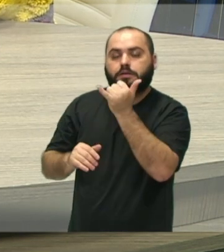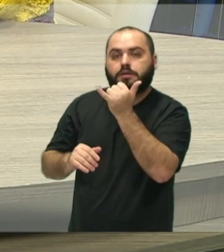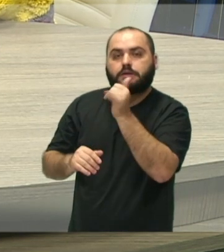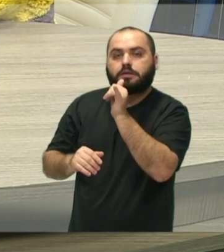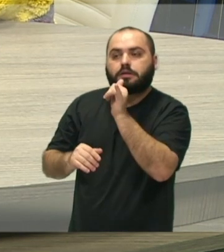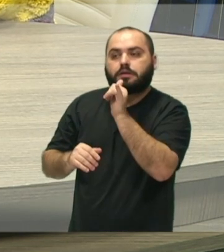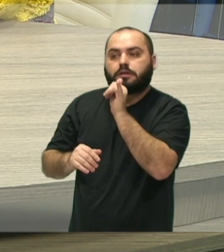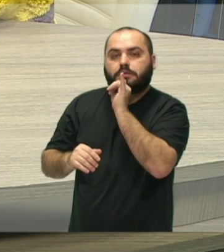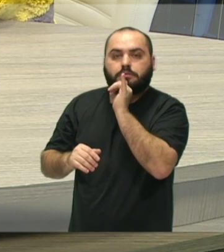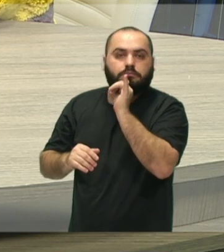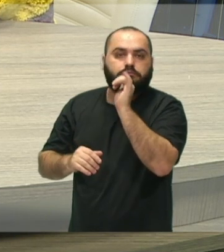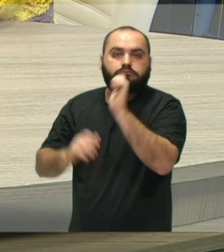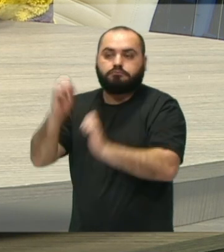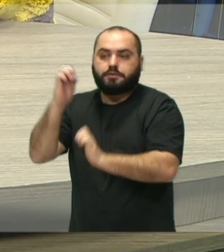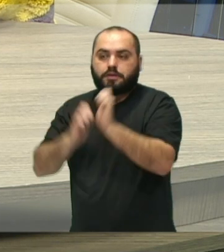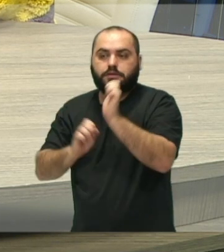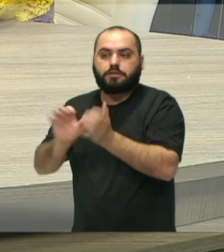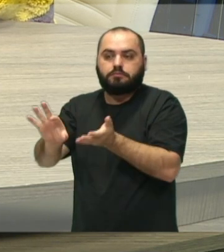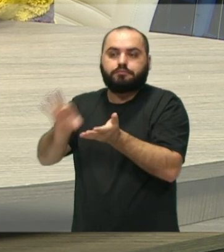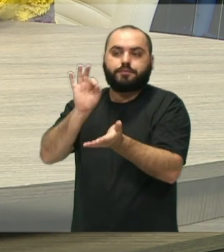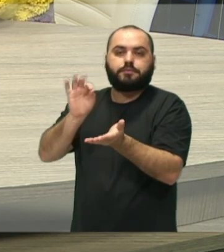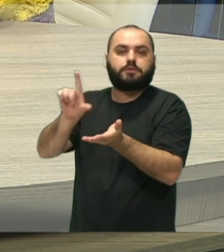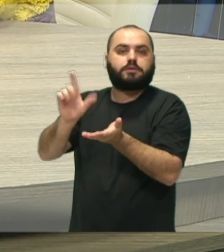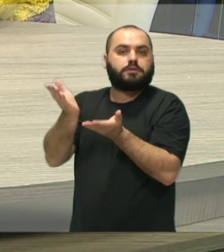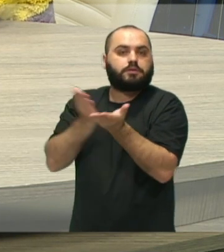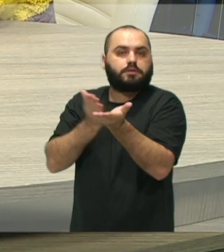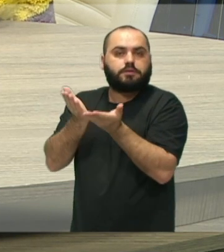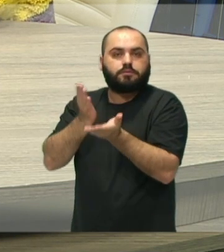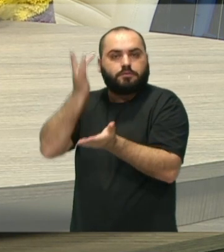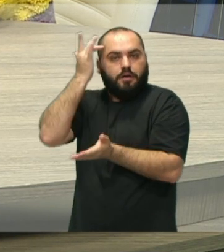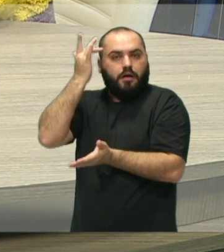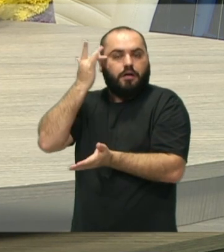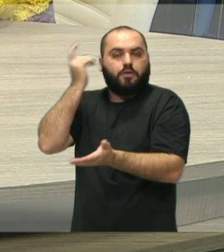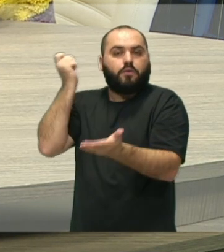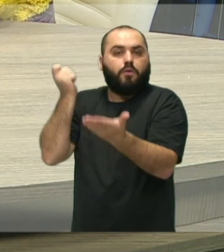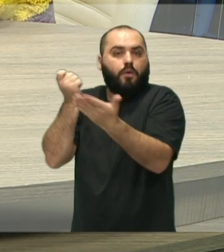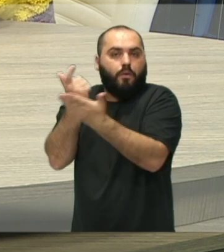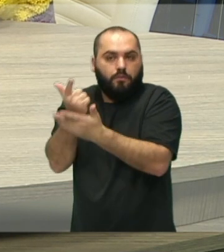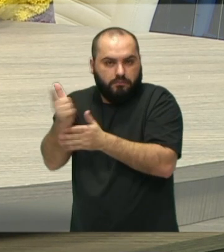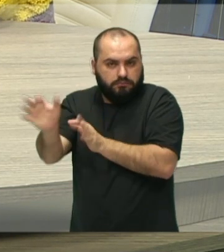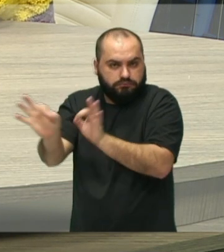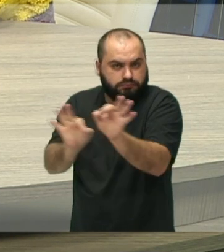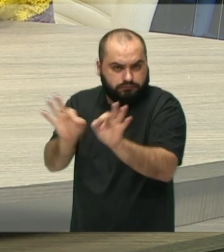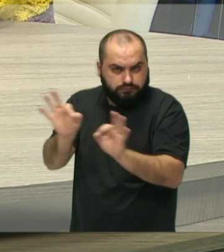adotando esse modelo licitatório como um modelo de compra, uma compra organizada.